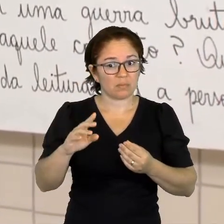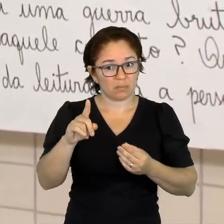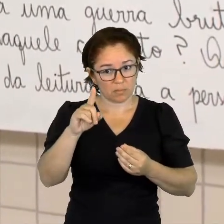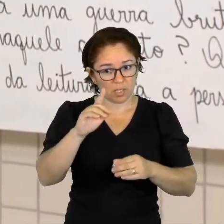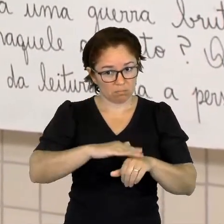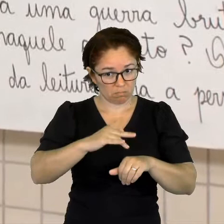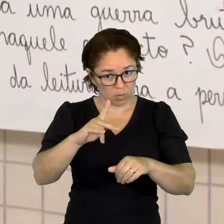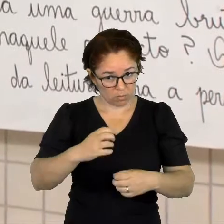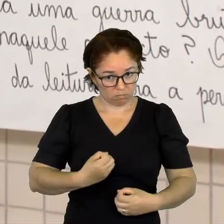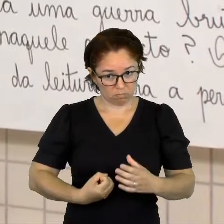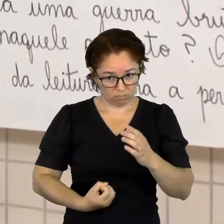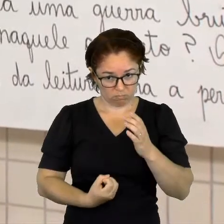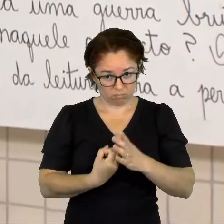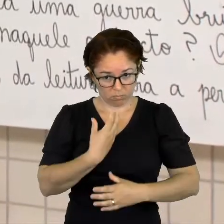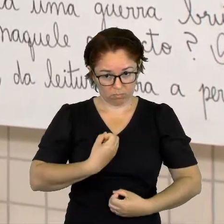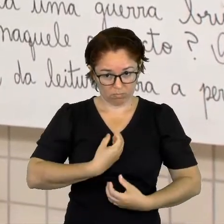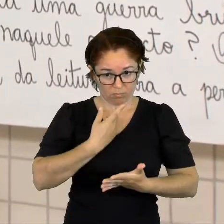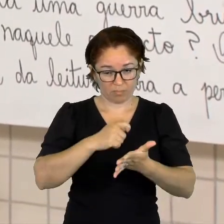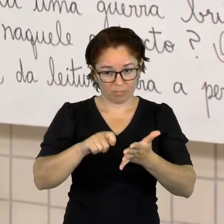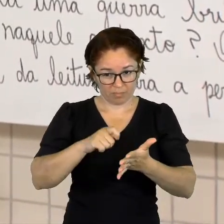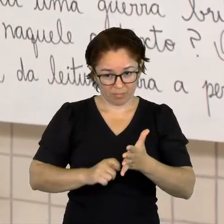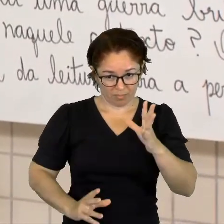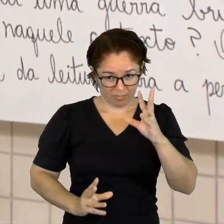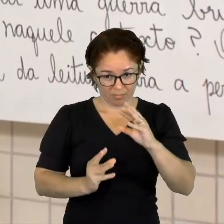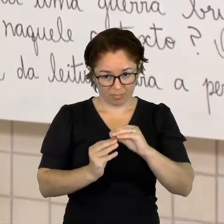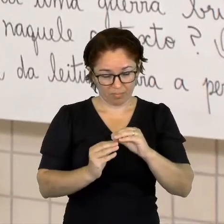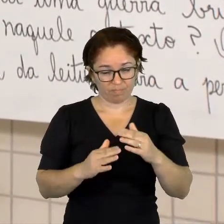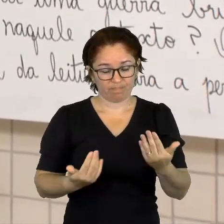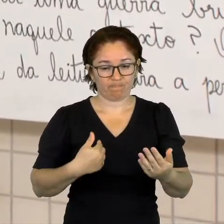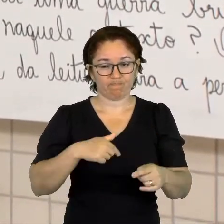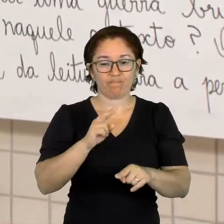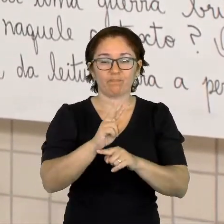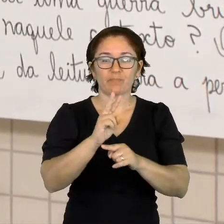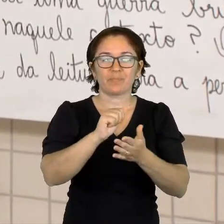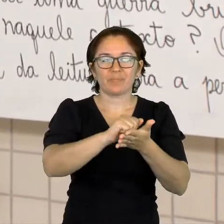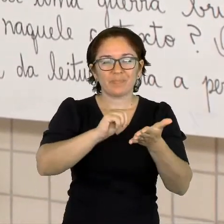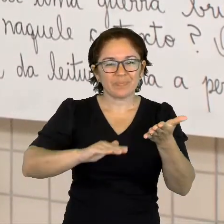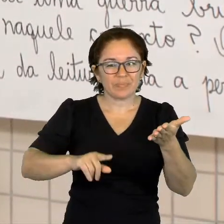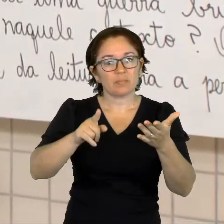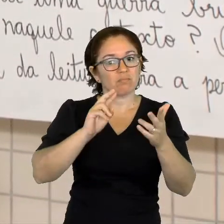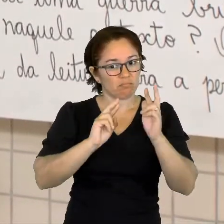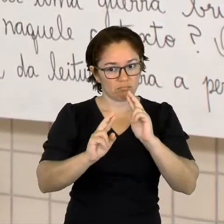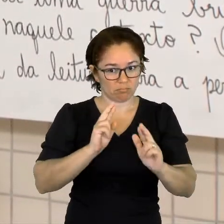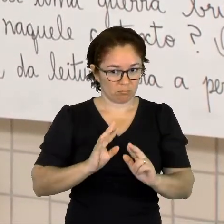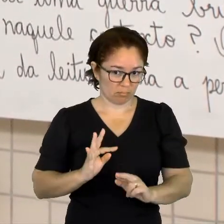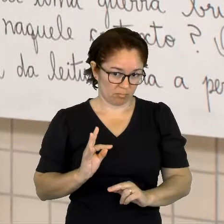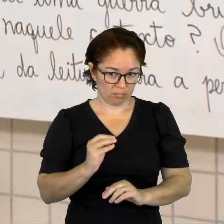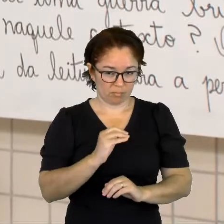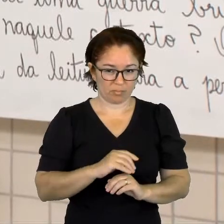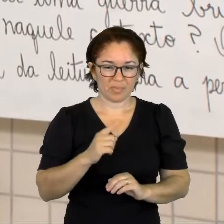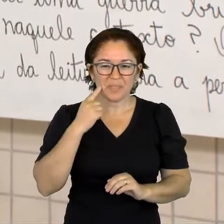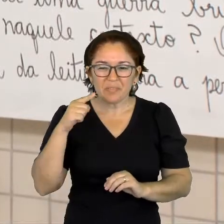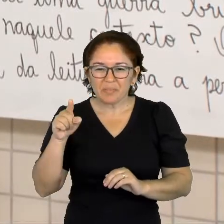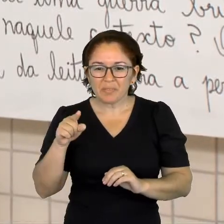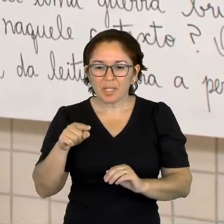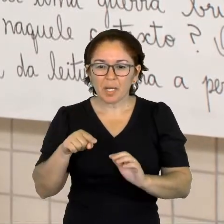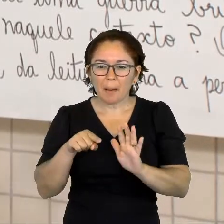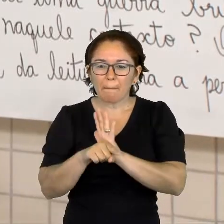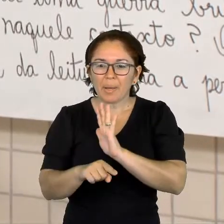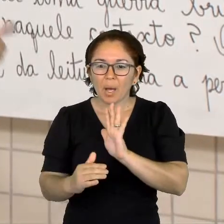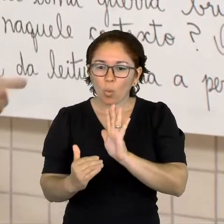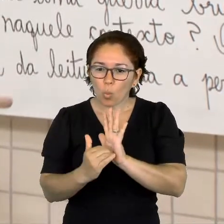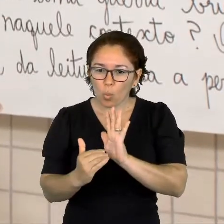certo? Então, eu espero que vocês façam as atividades propostas. Essa última aí é uma atividade